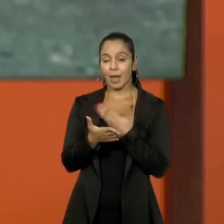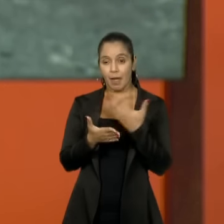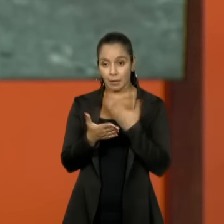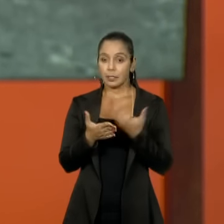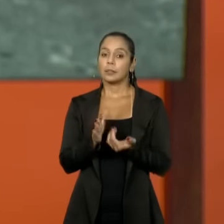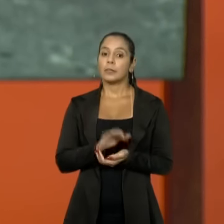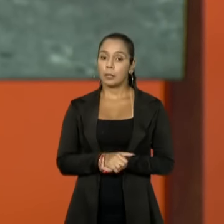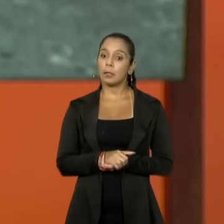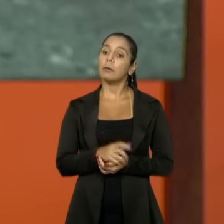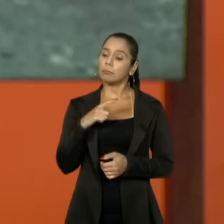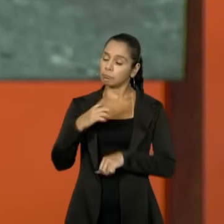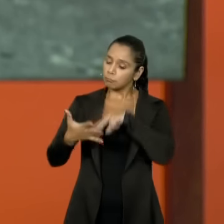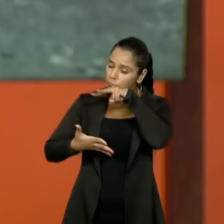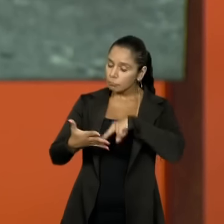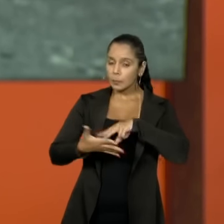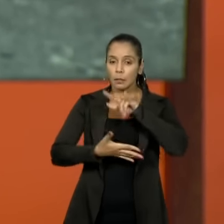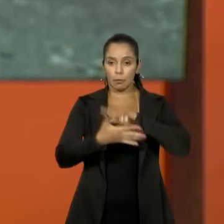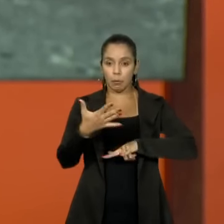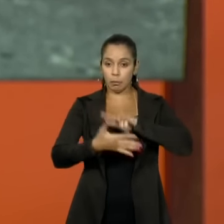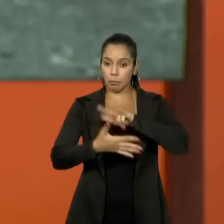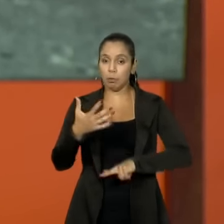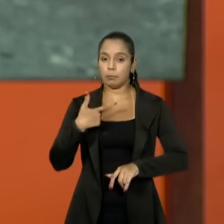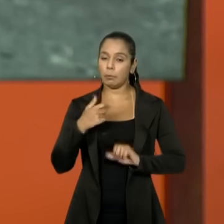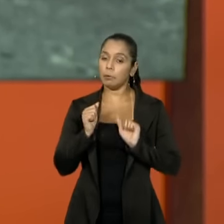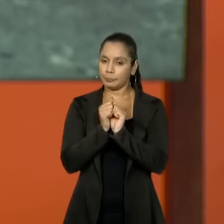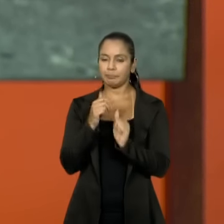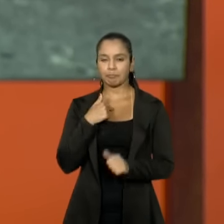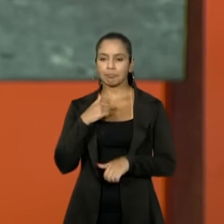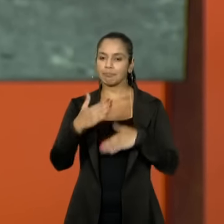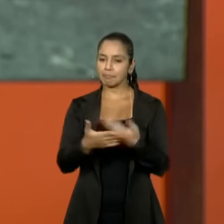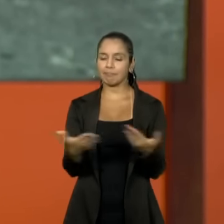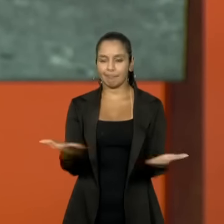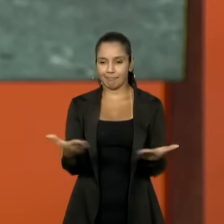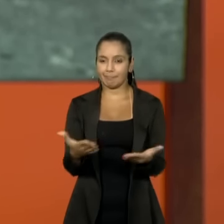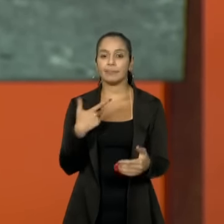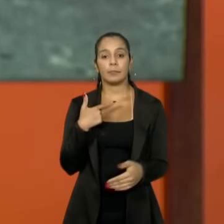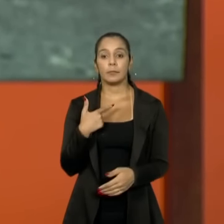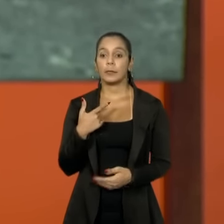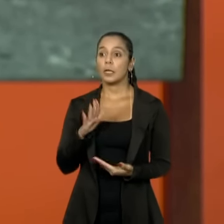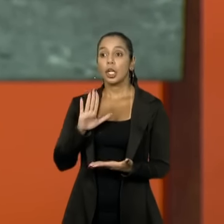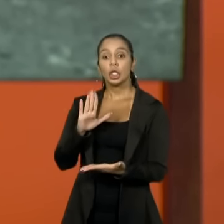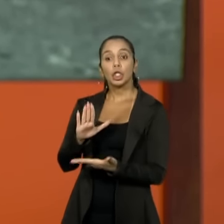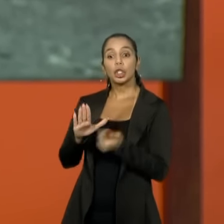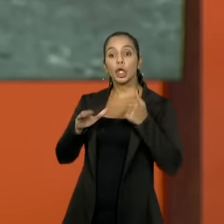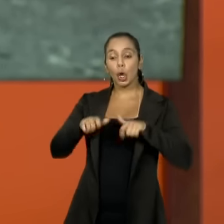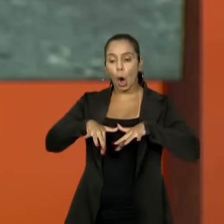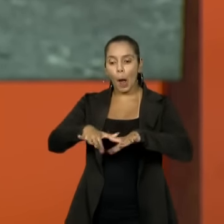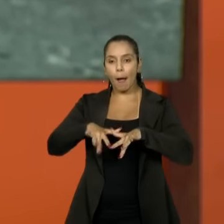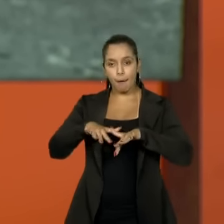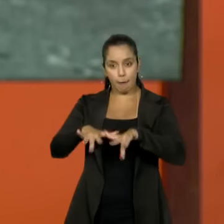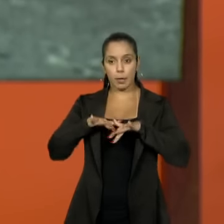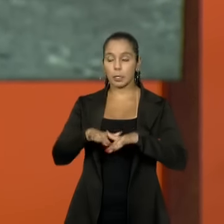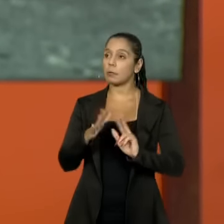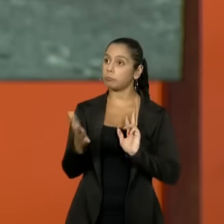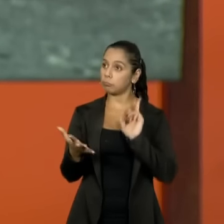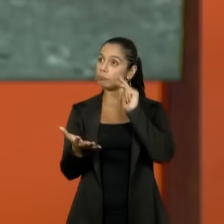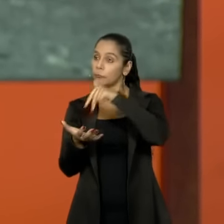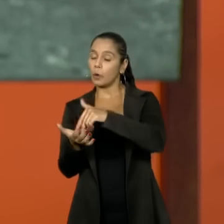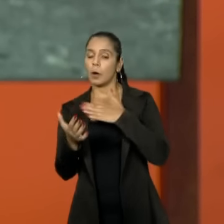eu tive acesso a esse documento está comigo até hoje, ele mandou desarquivar, ele foi comigo até o Conselho Regional de